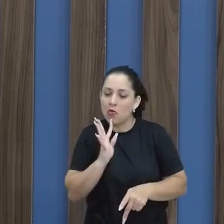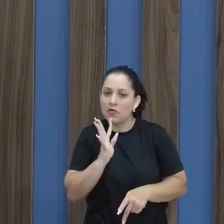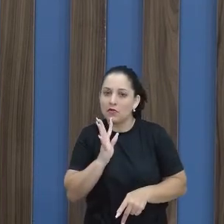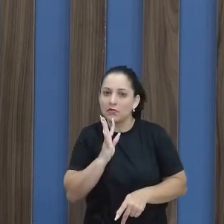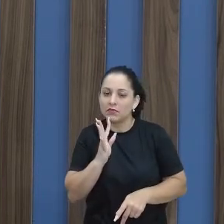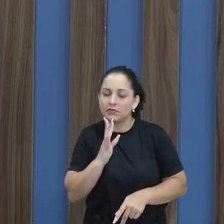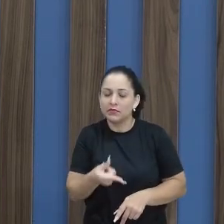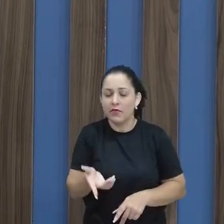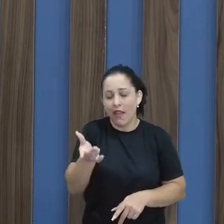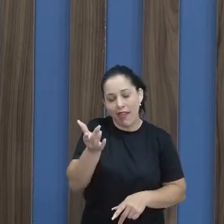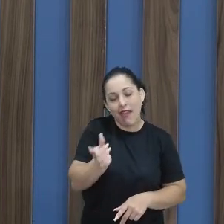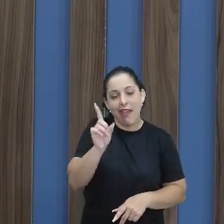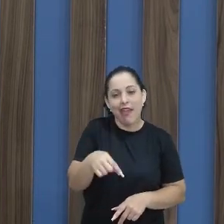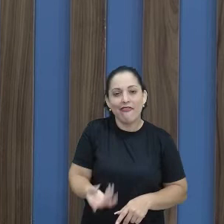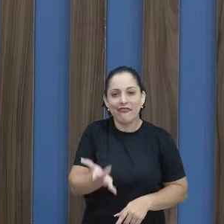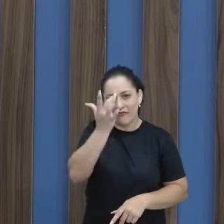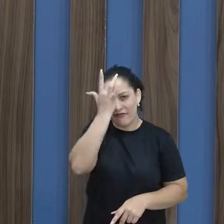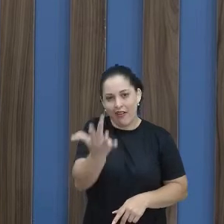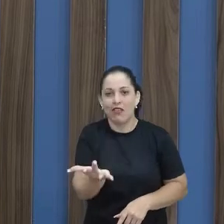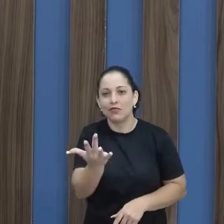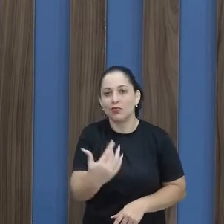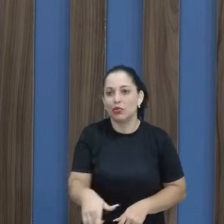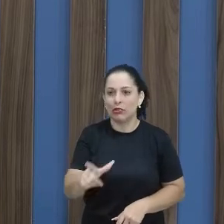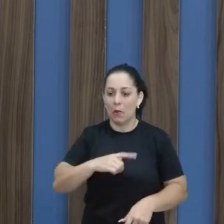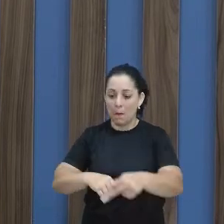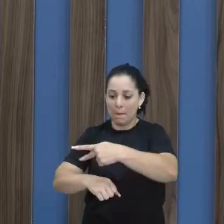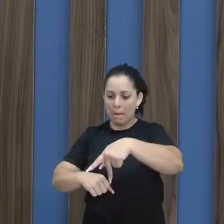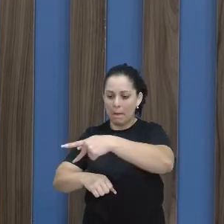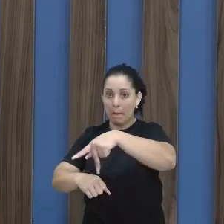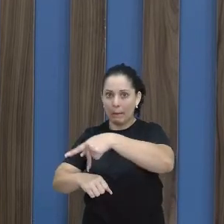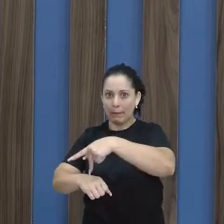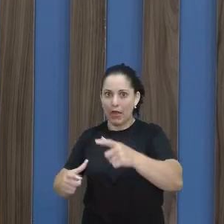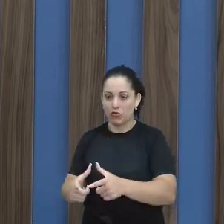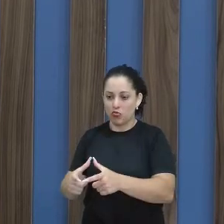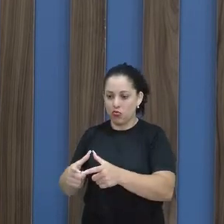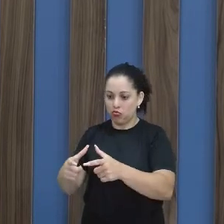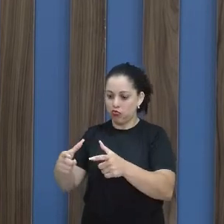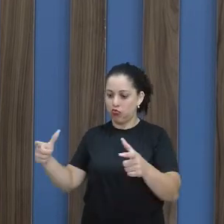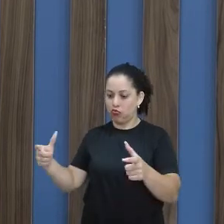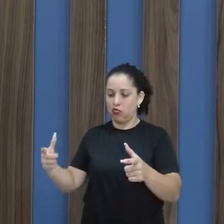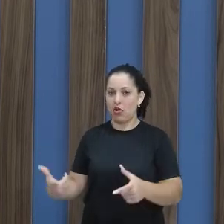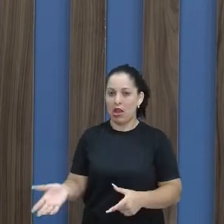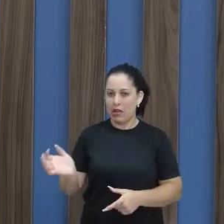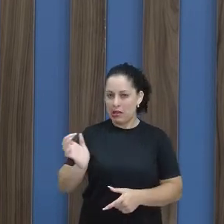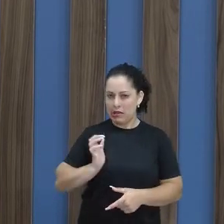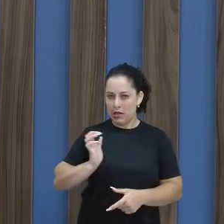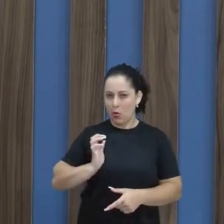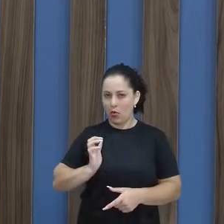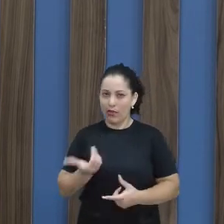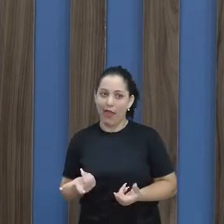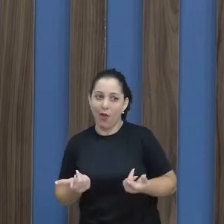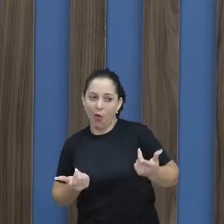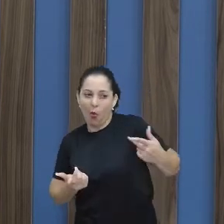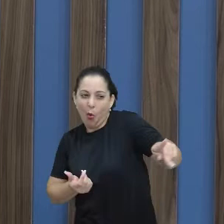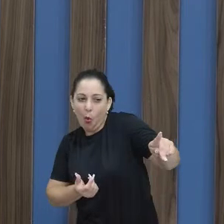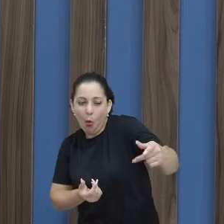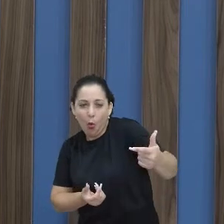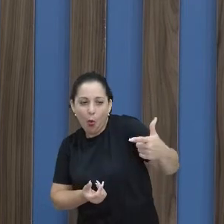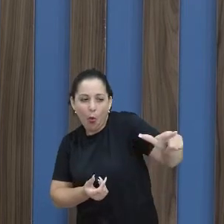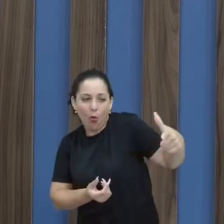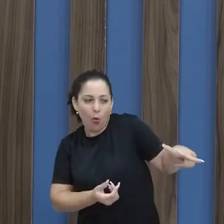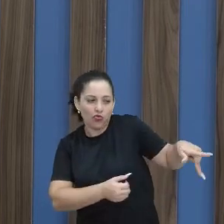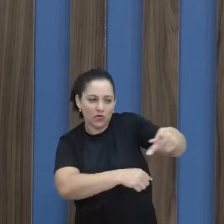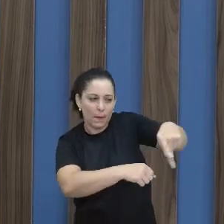é muito fácil você se tornar grandes potências, né? Ser rico quando explora outras nações, né? Verdade.